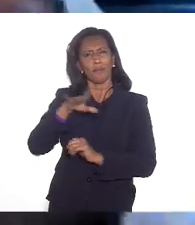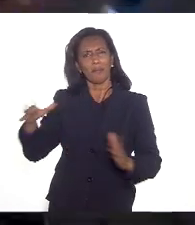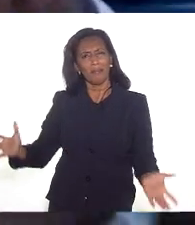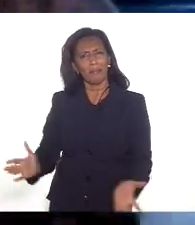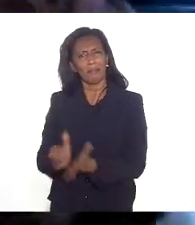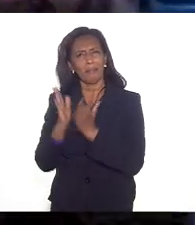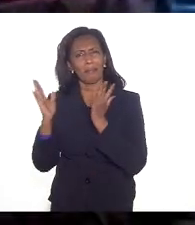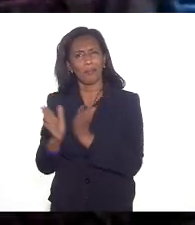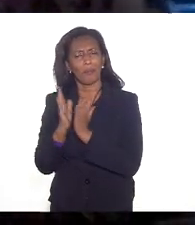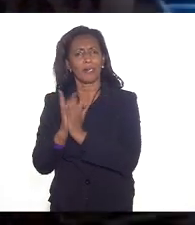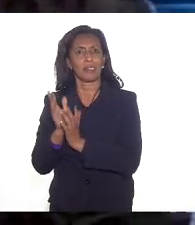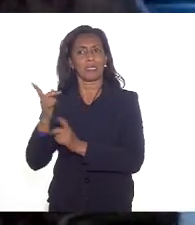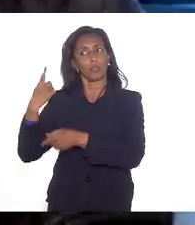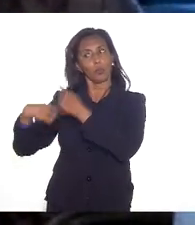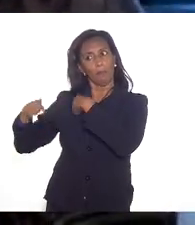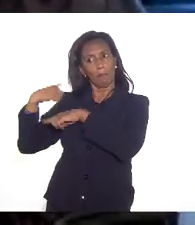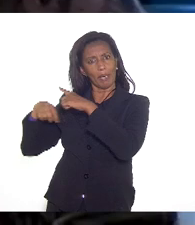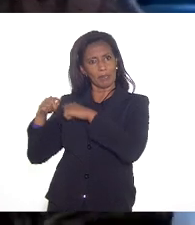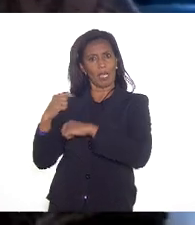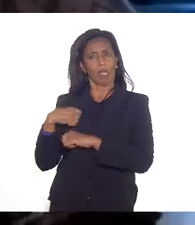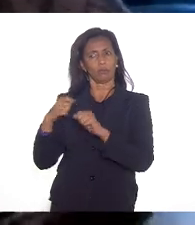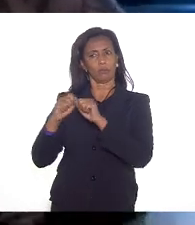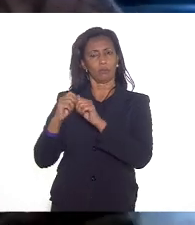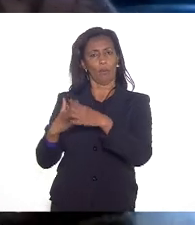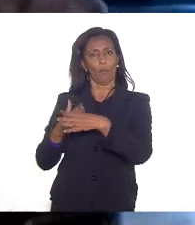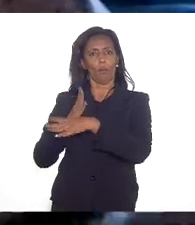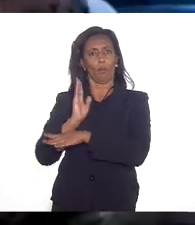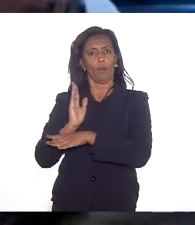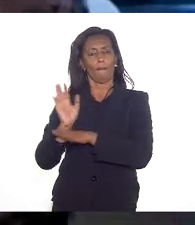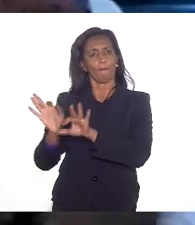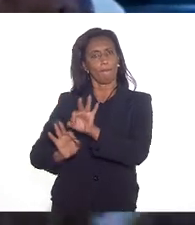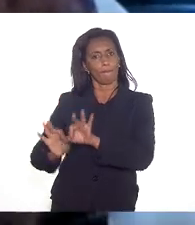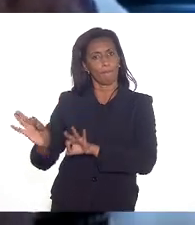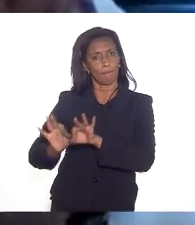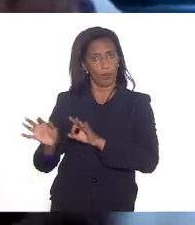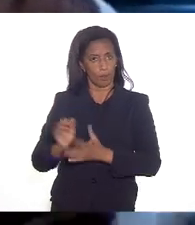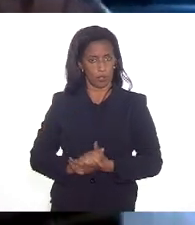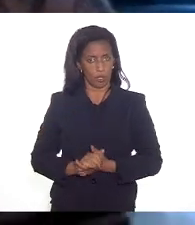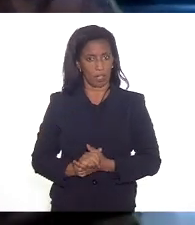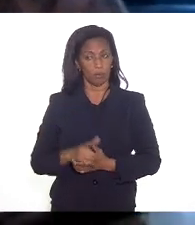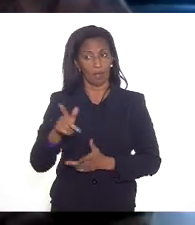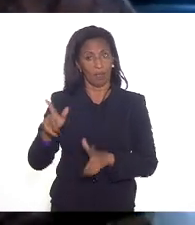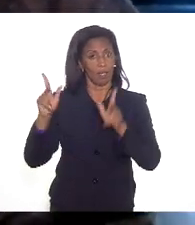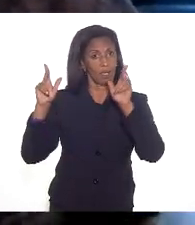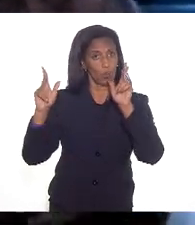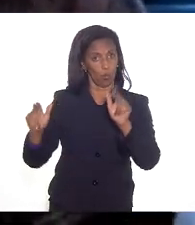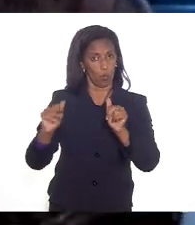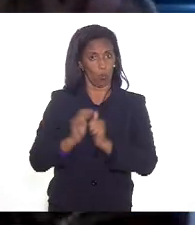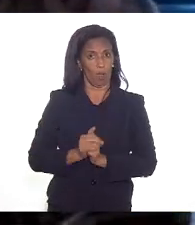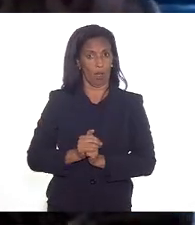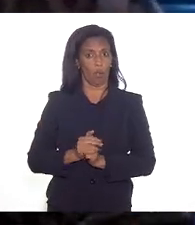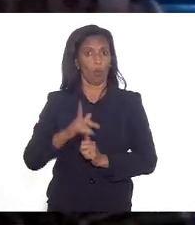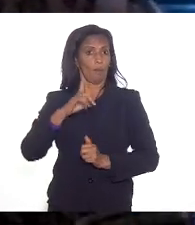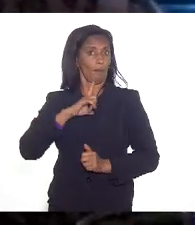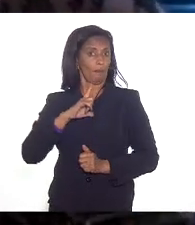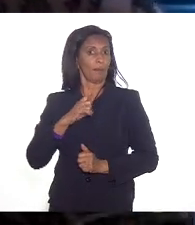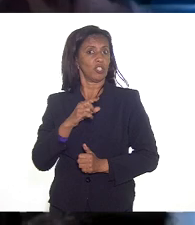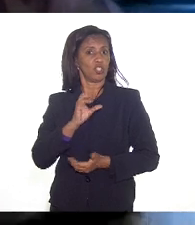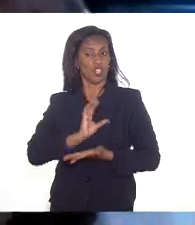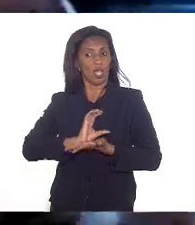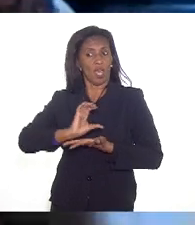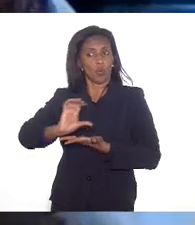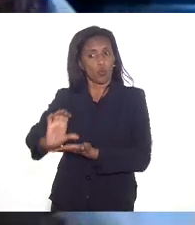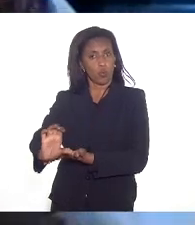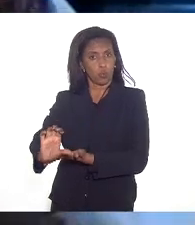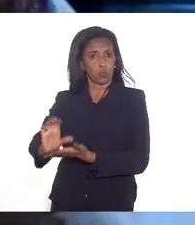no passado eu aprovei um projeto que foi inventar que era de teor semelhante mas tinha recursos do